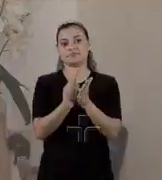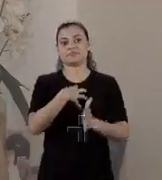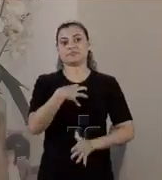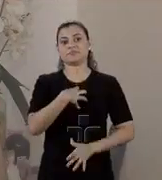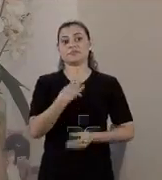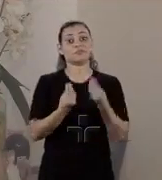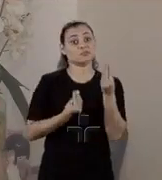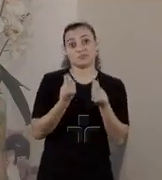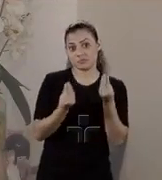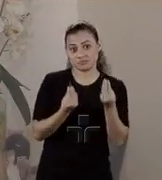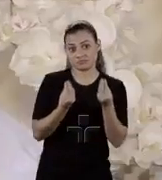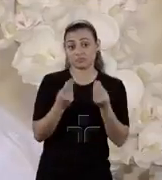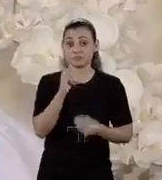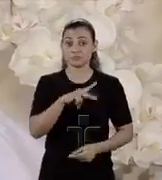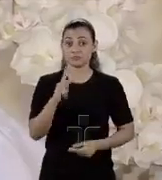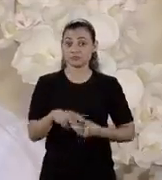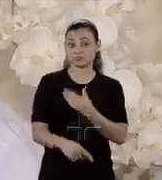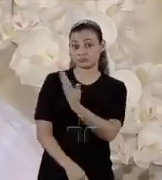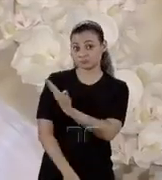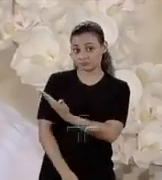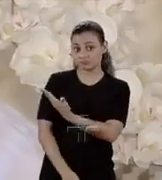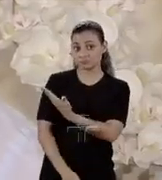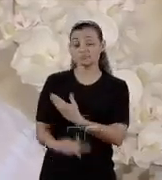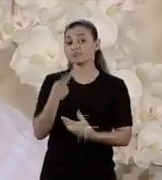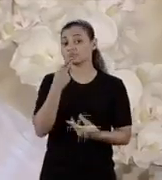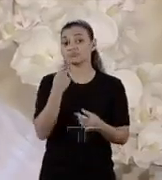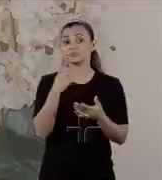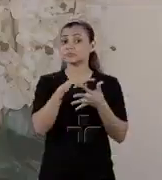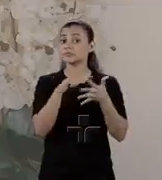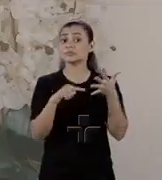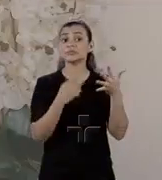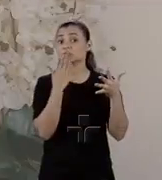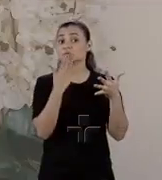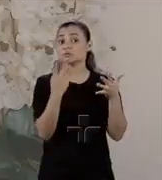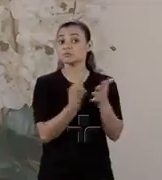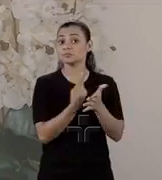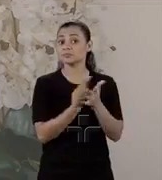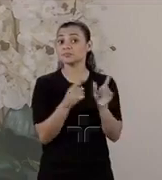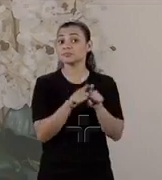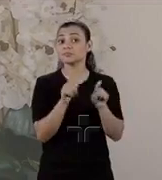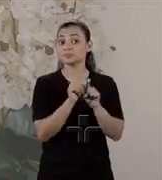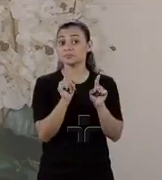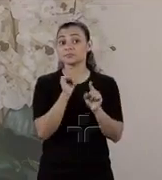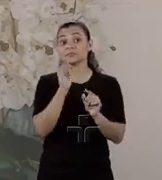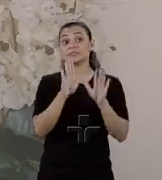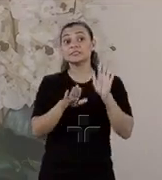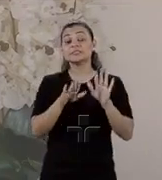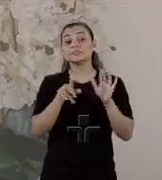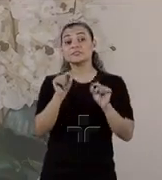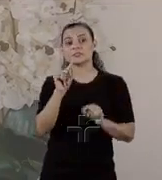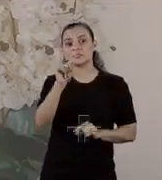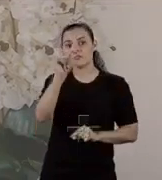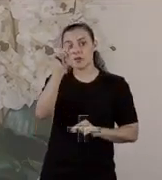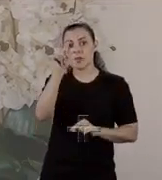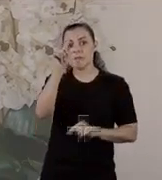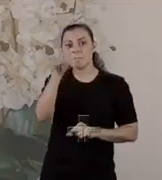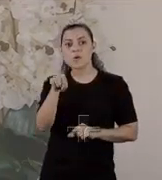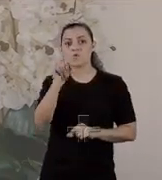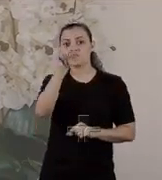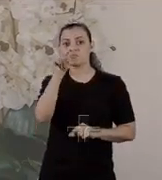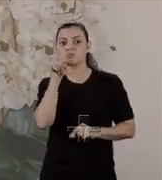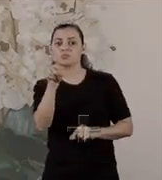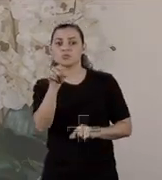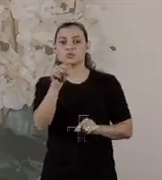interpretação. O professor Pasquale Cipro Neto aponta outros riscos. Sem a colocação correta dos sinais de pontuação, o